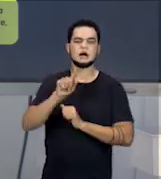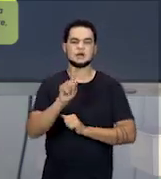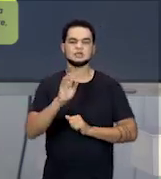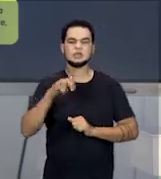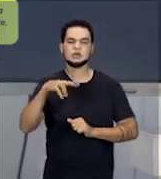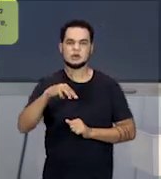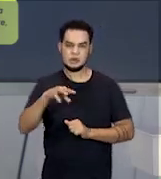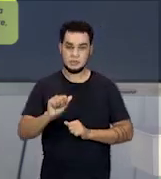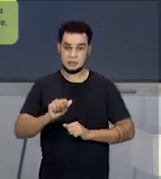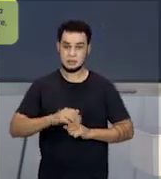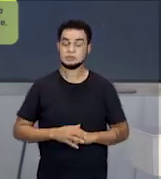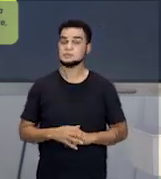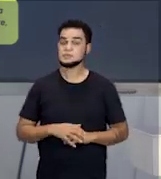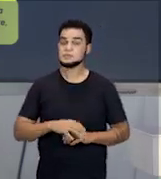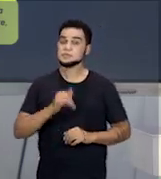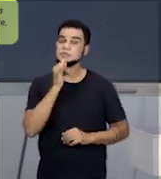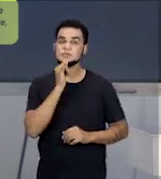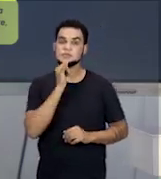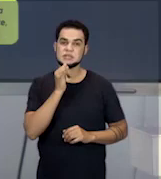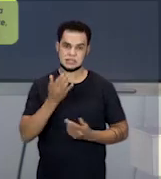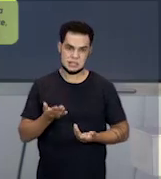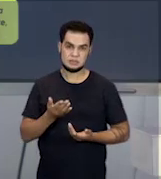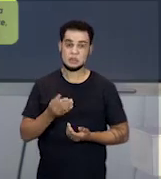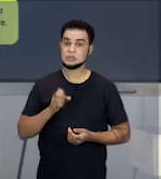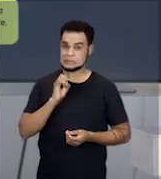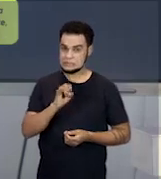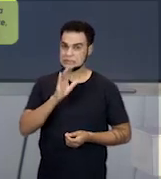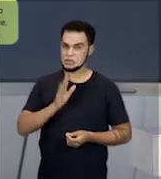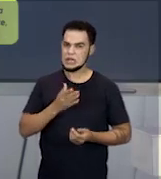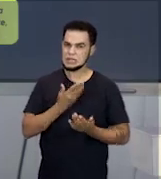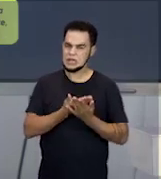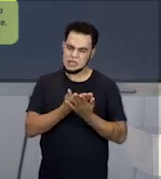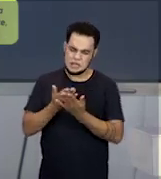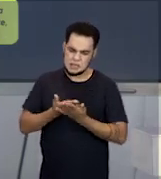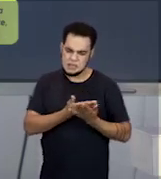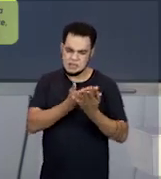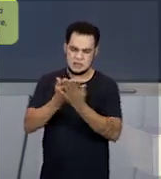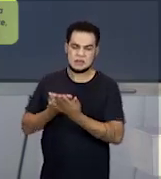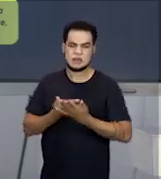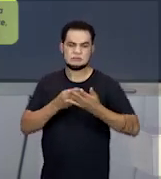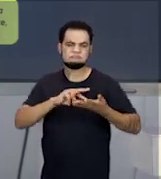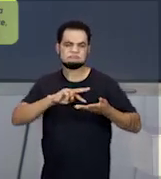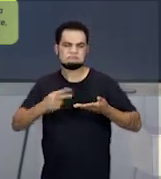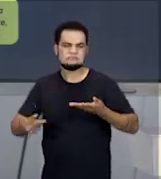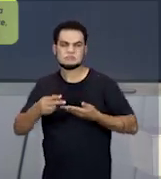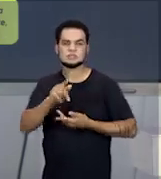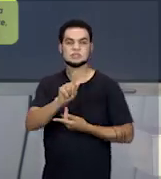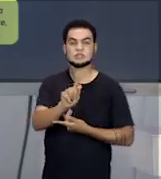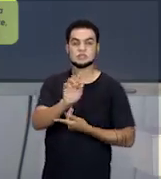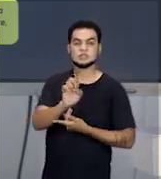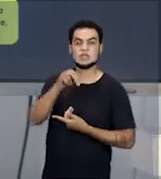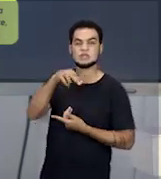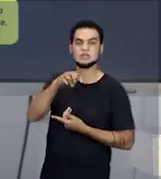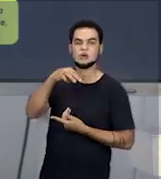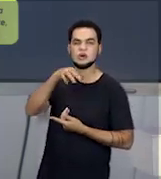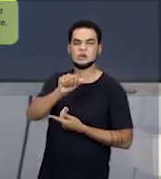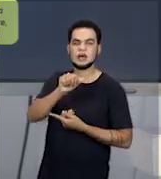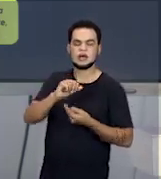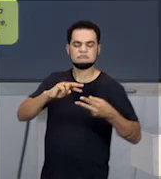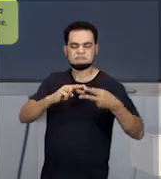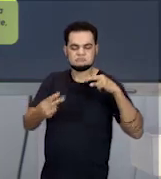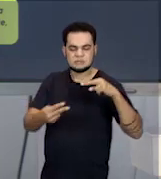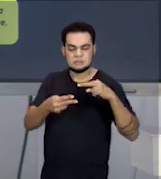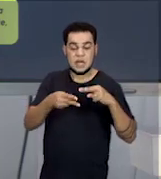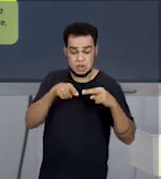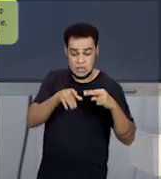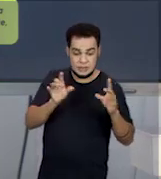a partir do momento que eu tenho mapeado os genes, o genoma de um determinado organismo, eu posso saber, então, eu